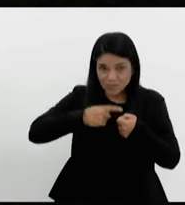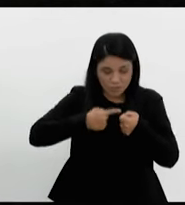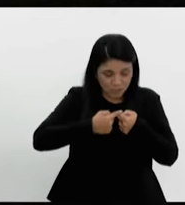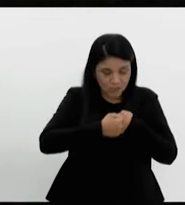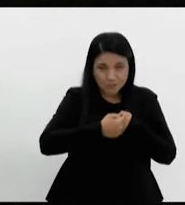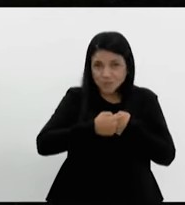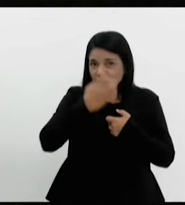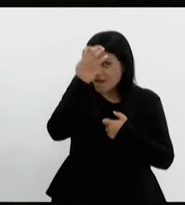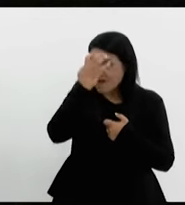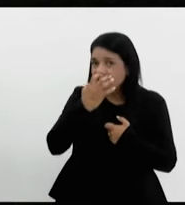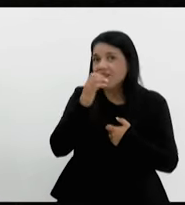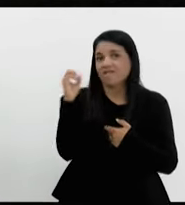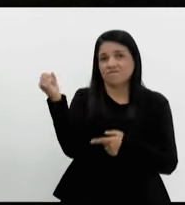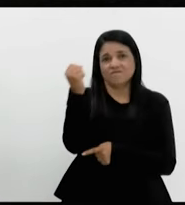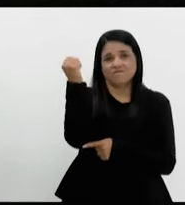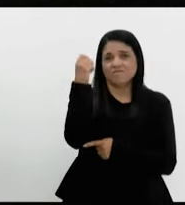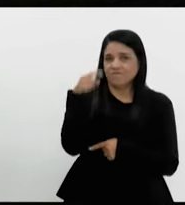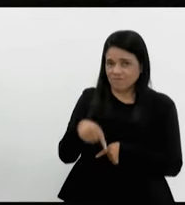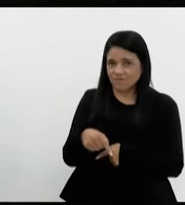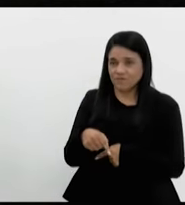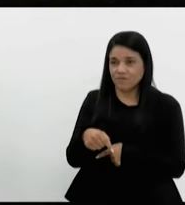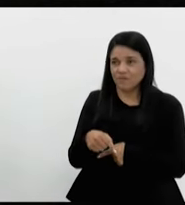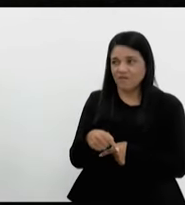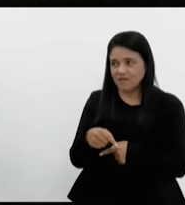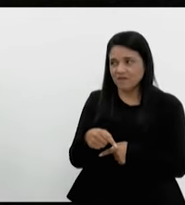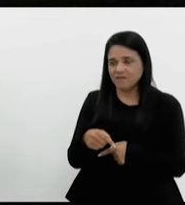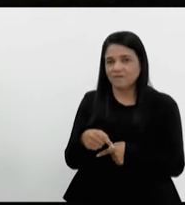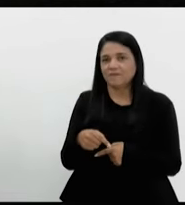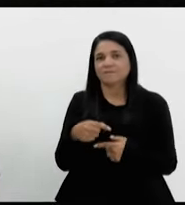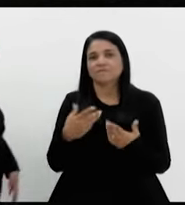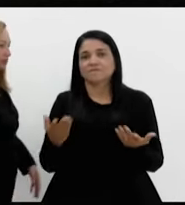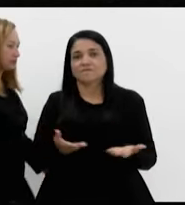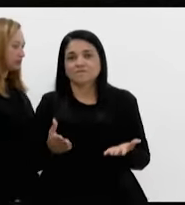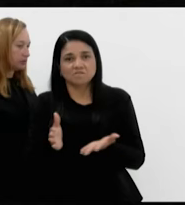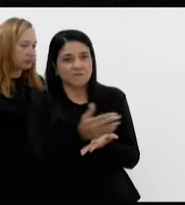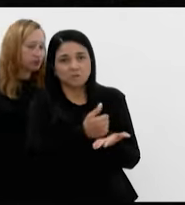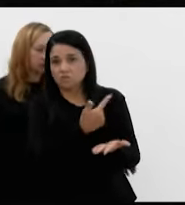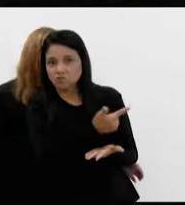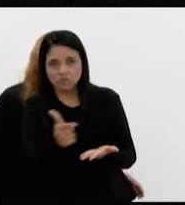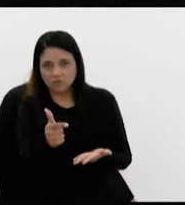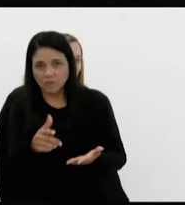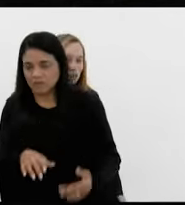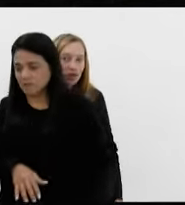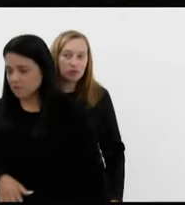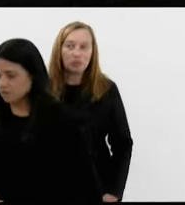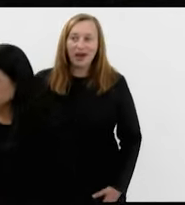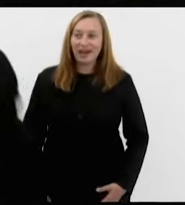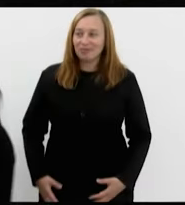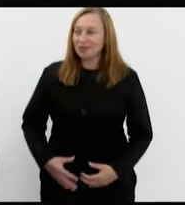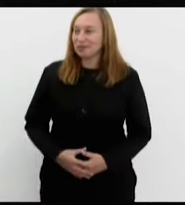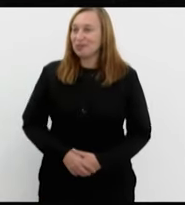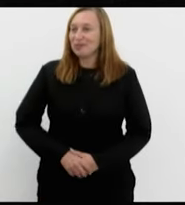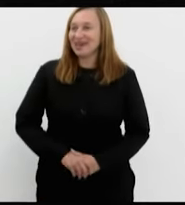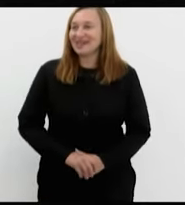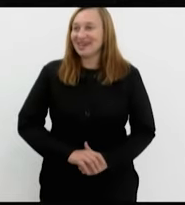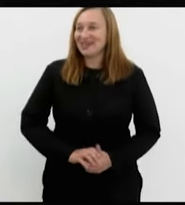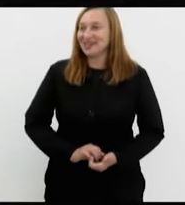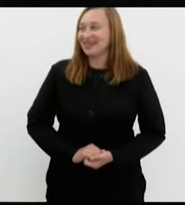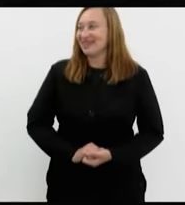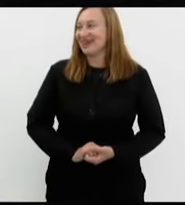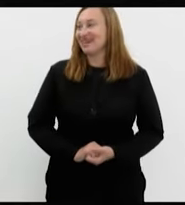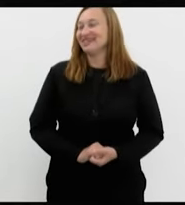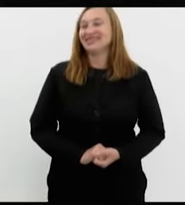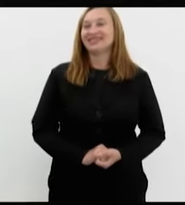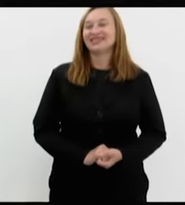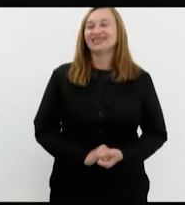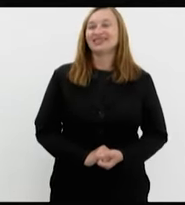você ter uma ideia, sequer há dados para que a gente possa mapear e colocar o